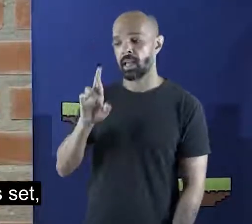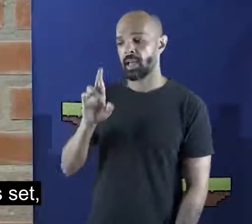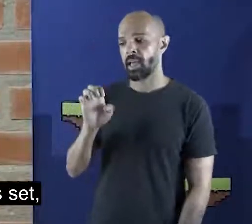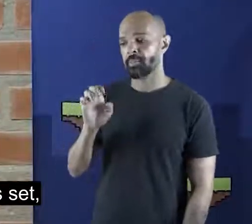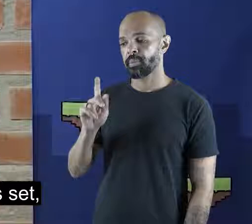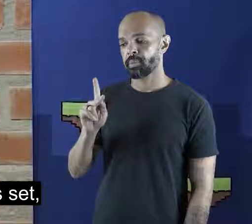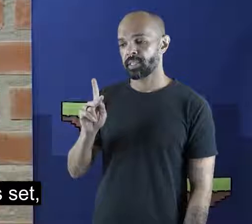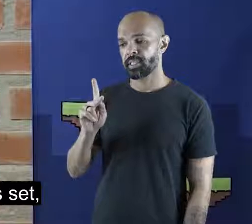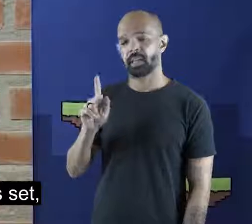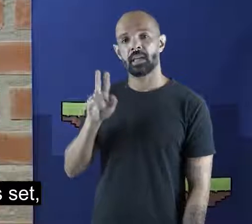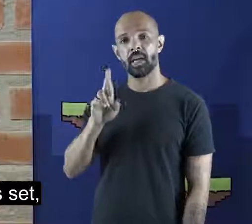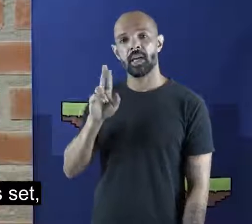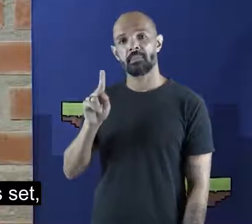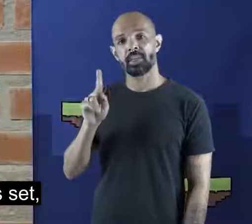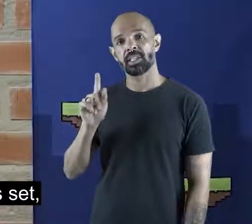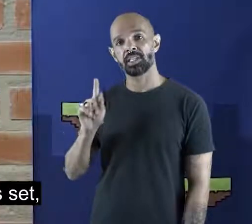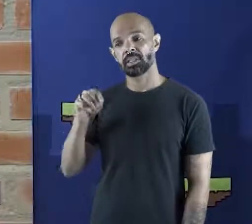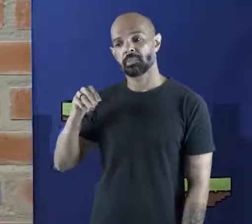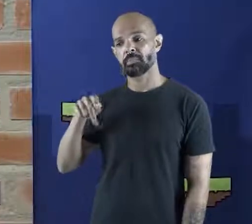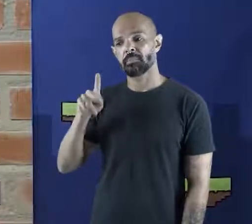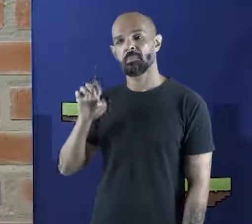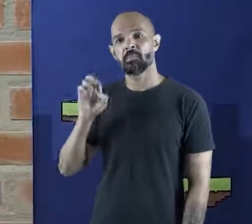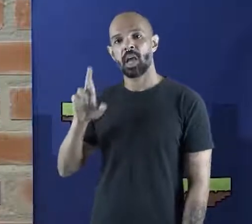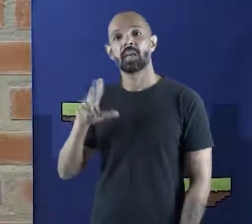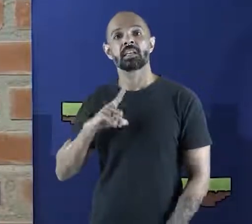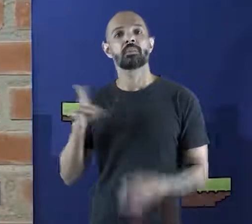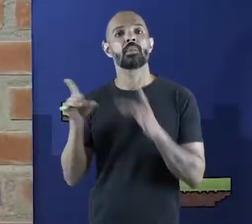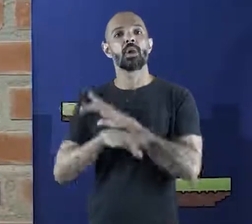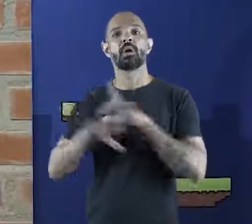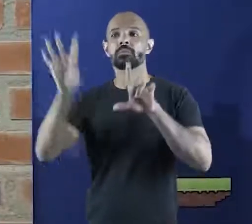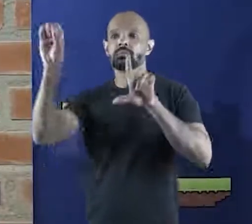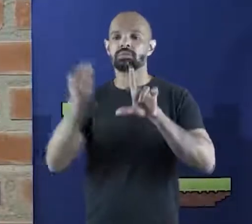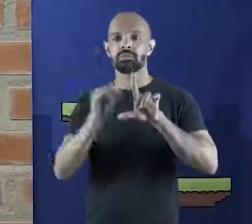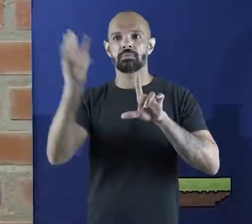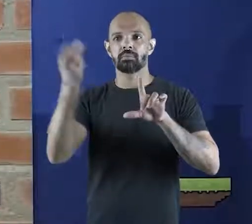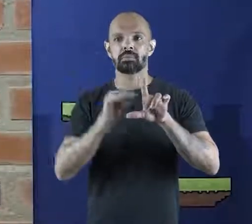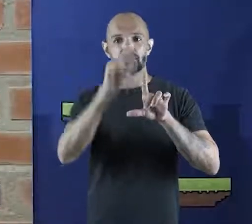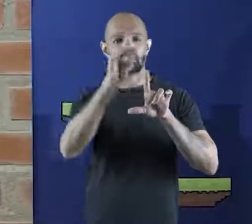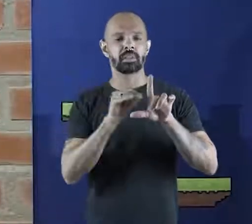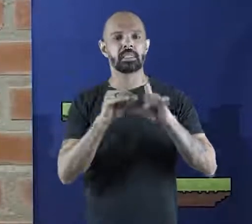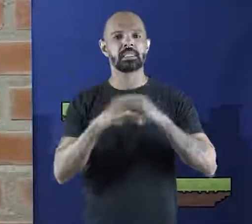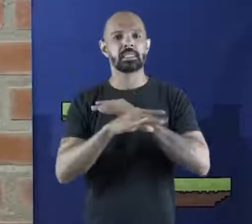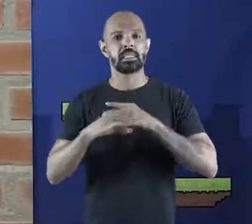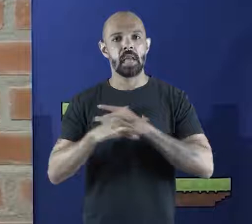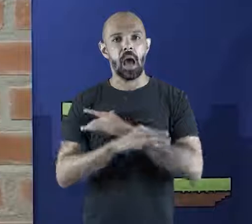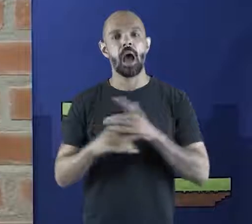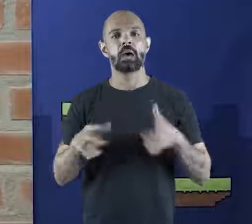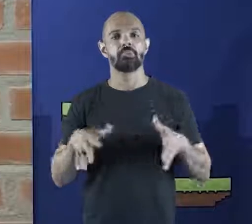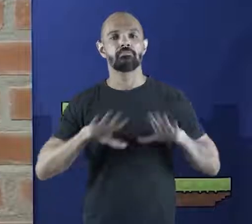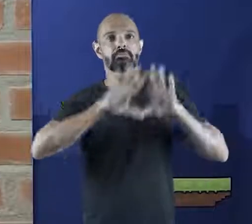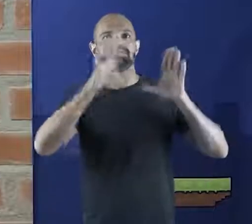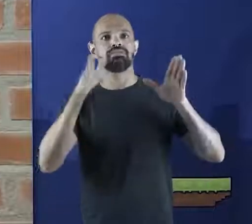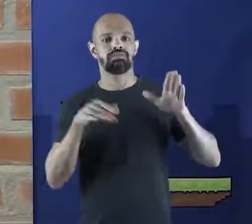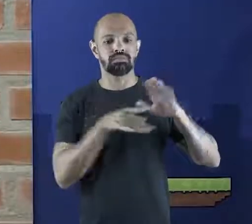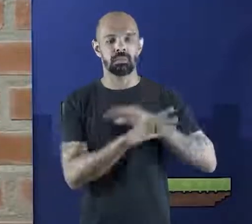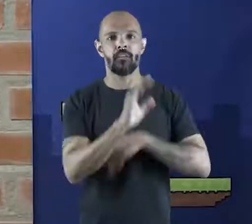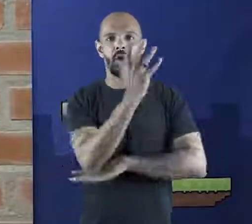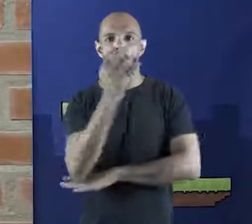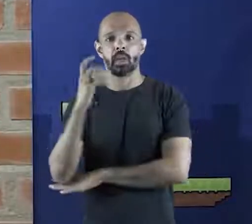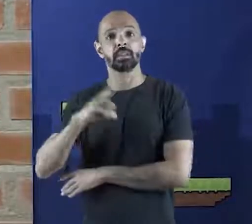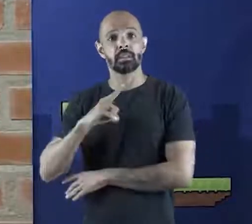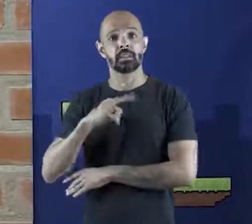Maker já deve ter usado os famosos tile sets, ou seja, aqueles sprites que você pode agrupar para fazer cidades, masmorras, florestas. Até